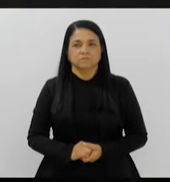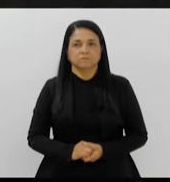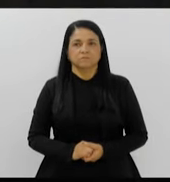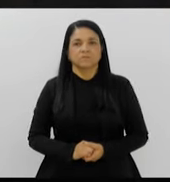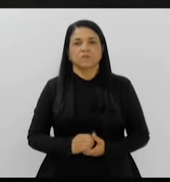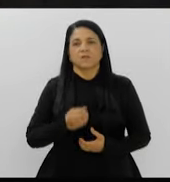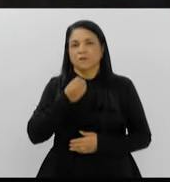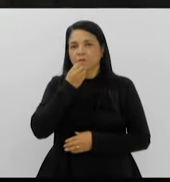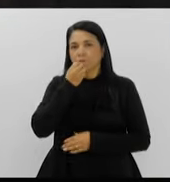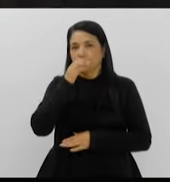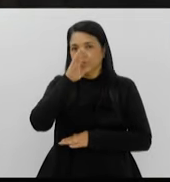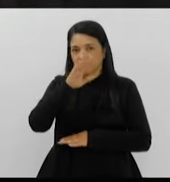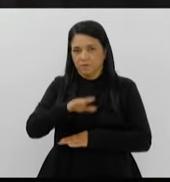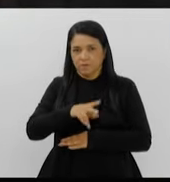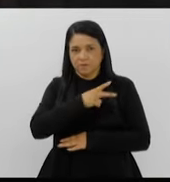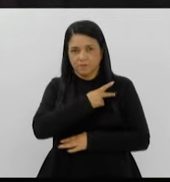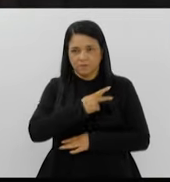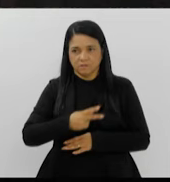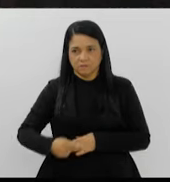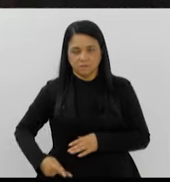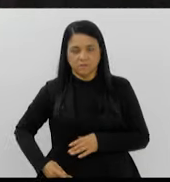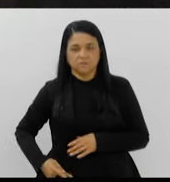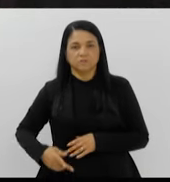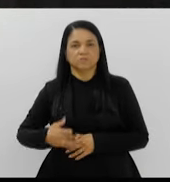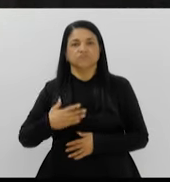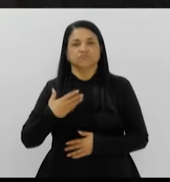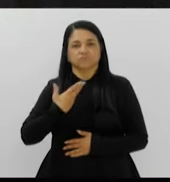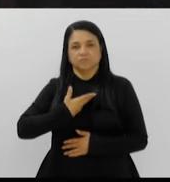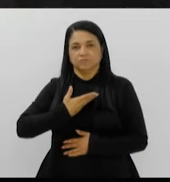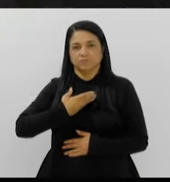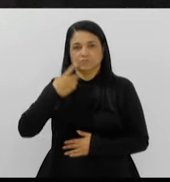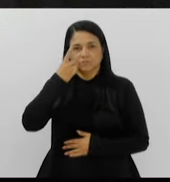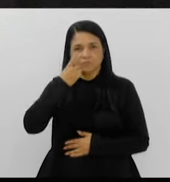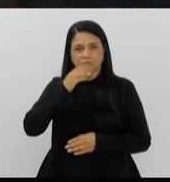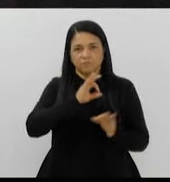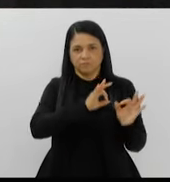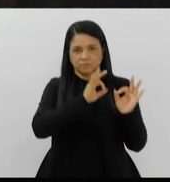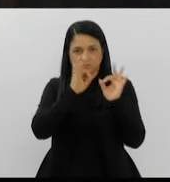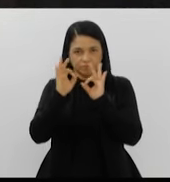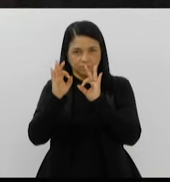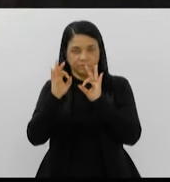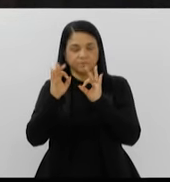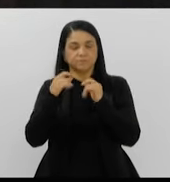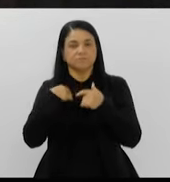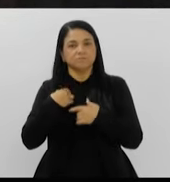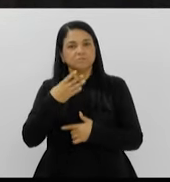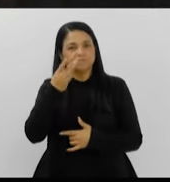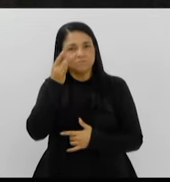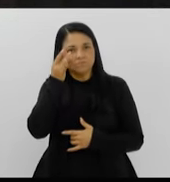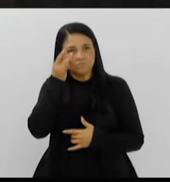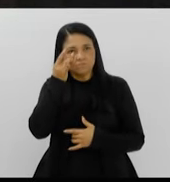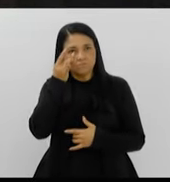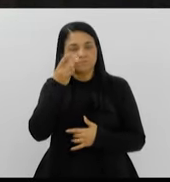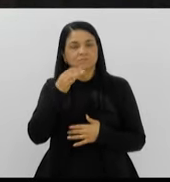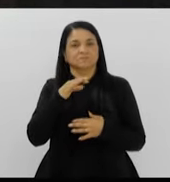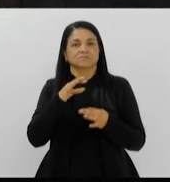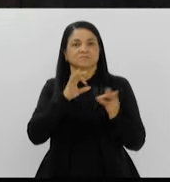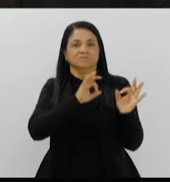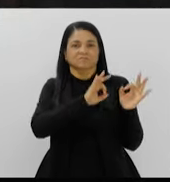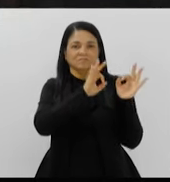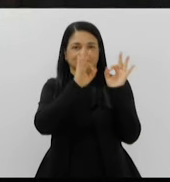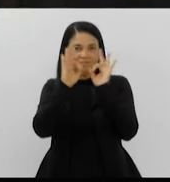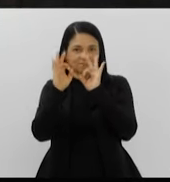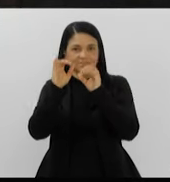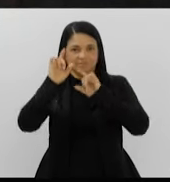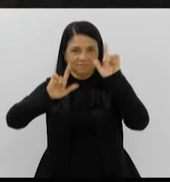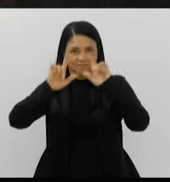Boa tarde, presidente, nobres colegas parlamentares, público presente e quem nos assiste pela TV